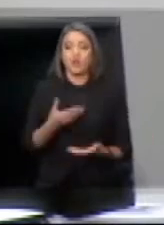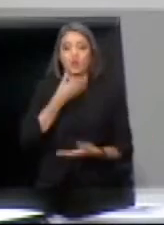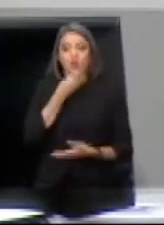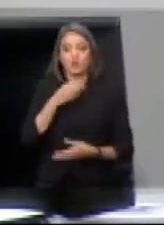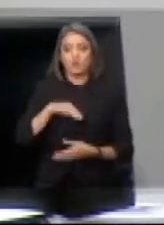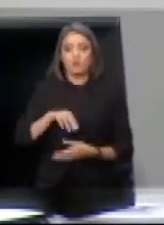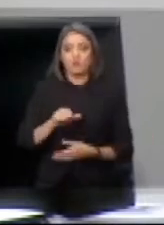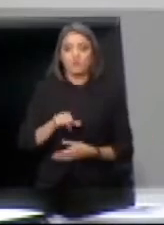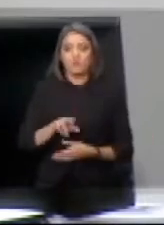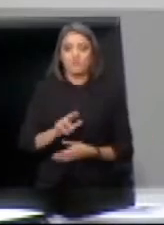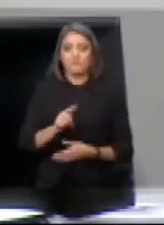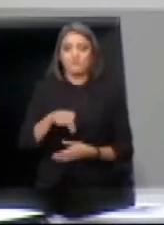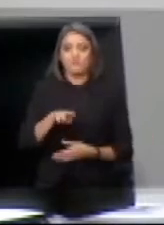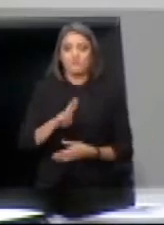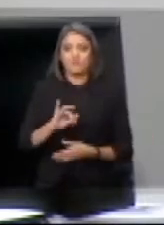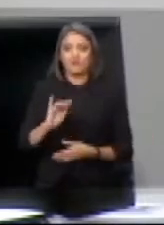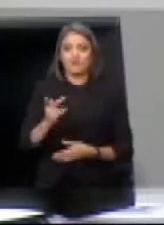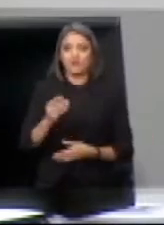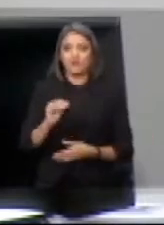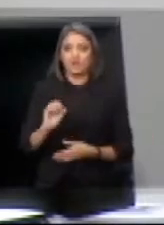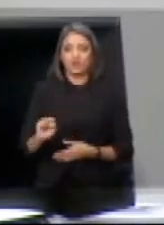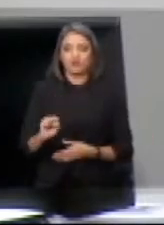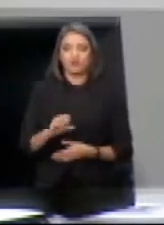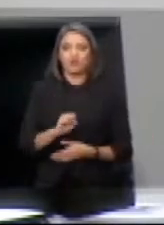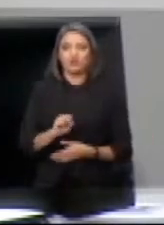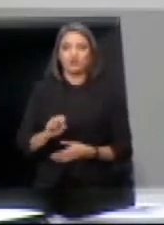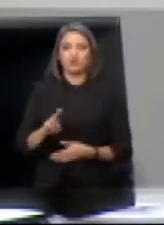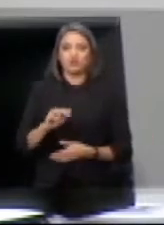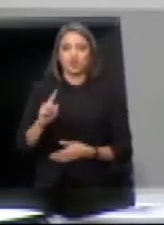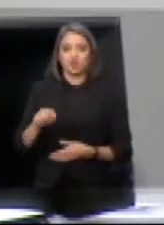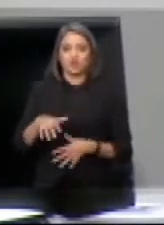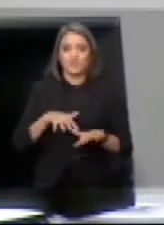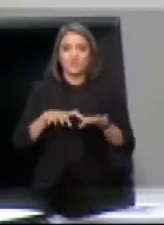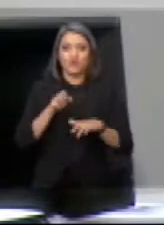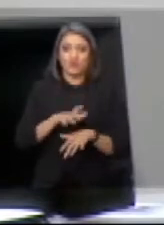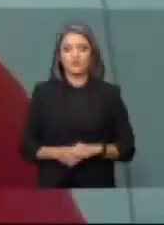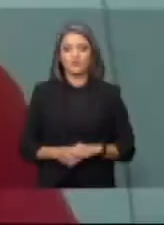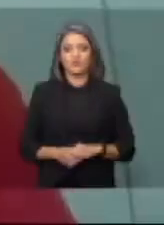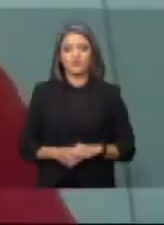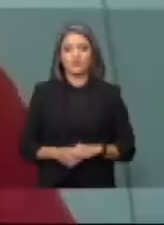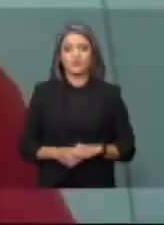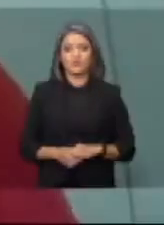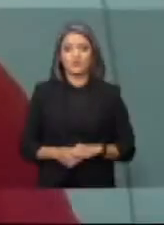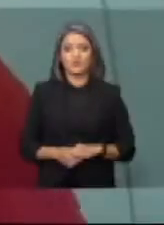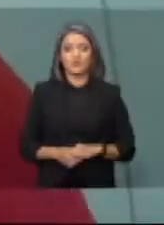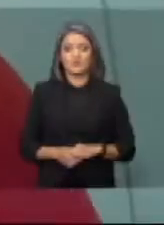Marquinhos Souza, do Movimento Nacional de Meninos e Meninas de Rua, que falará virtualmente.